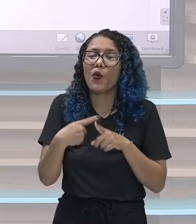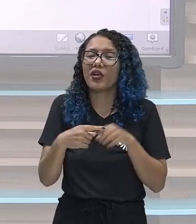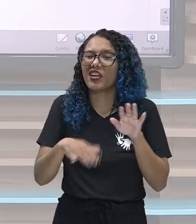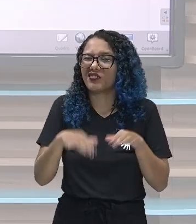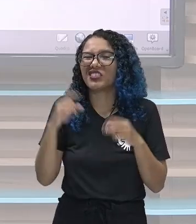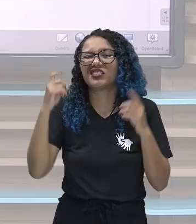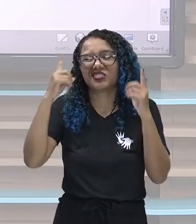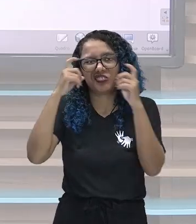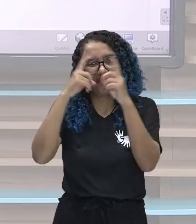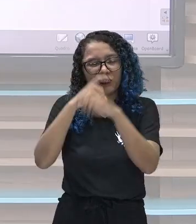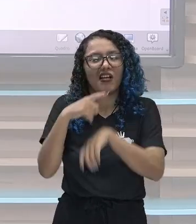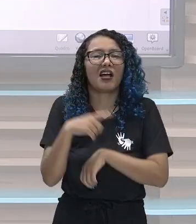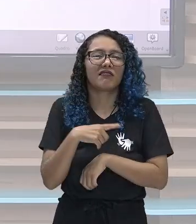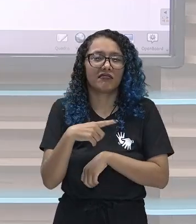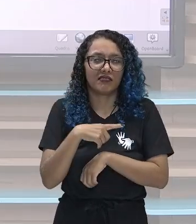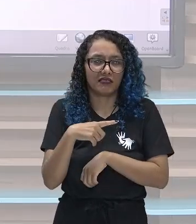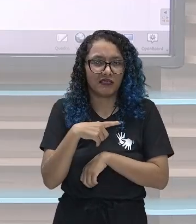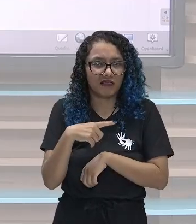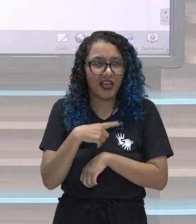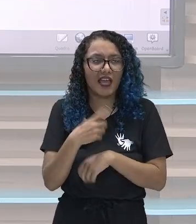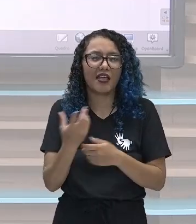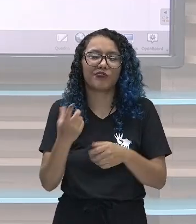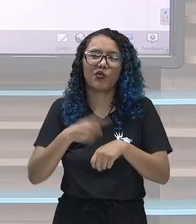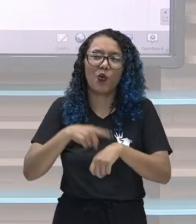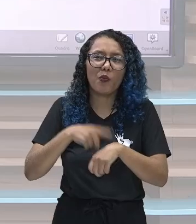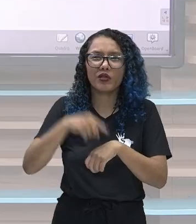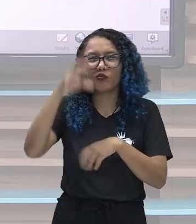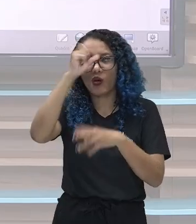outra de aprendizagem, e quando você é protagonista,